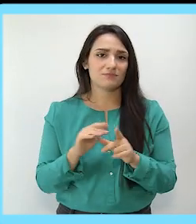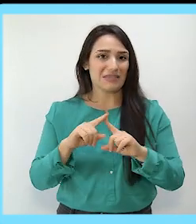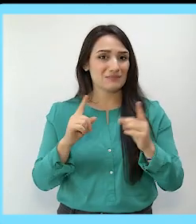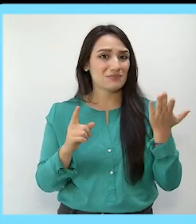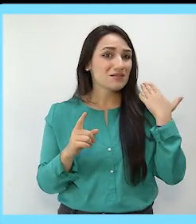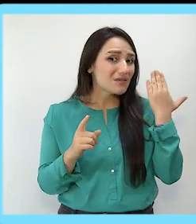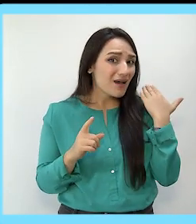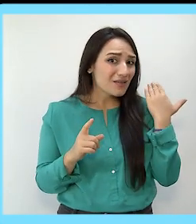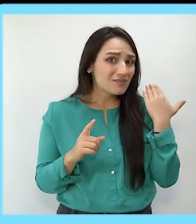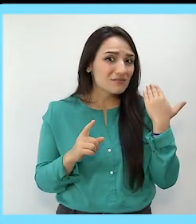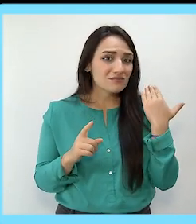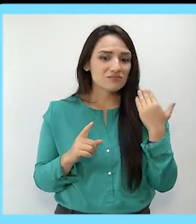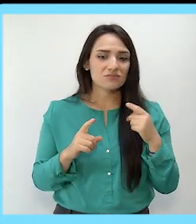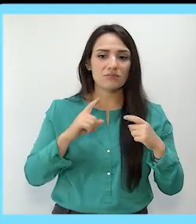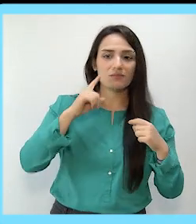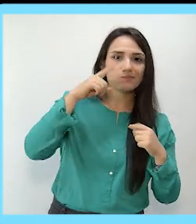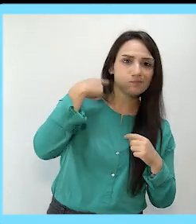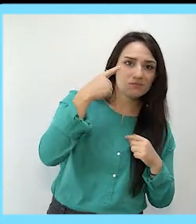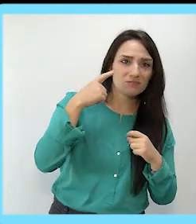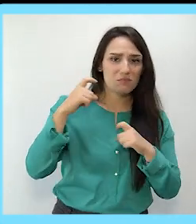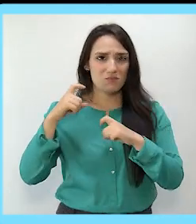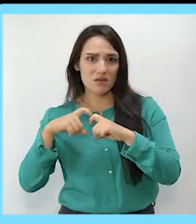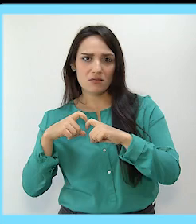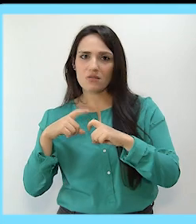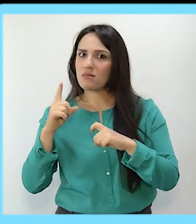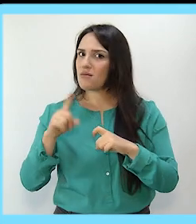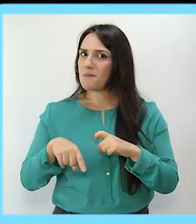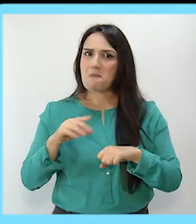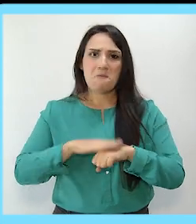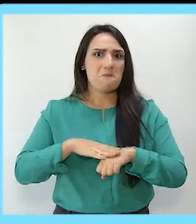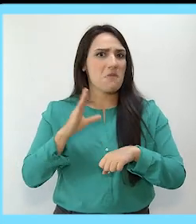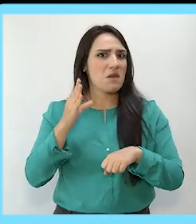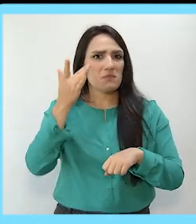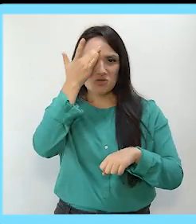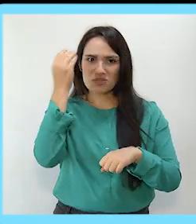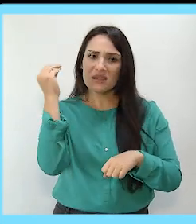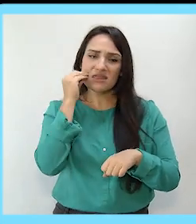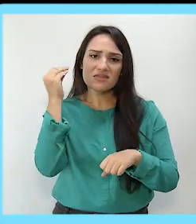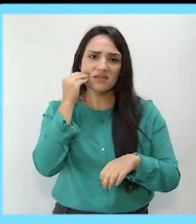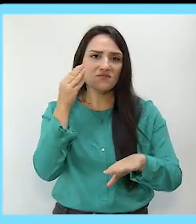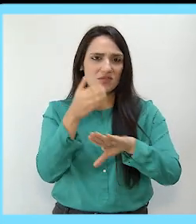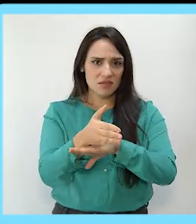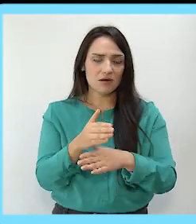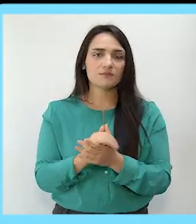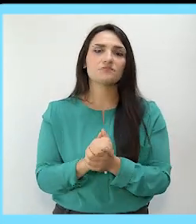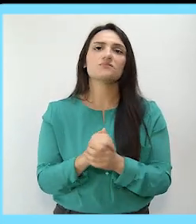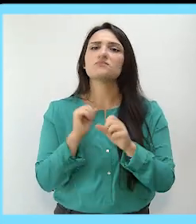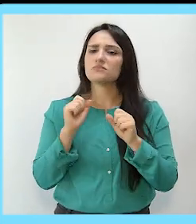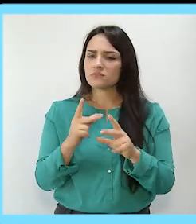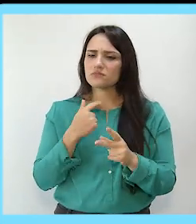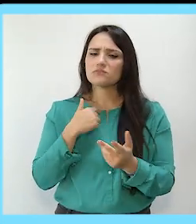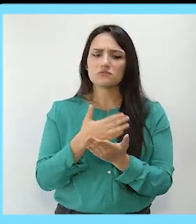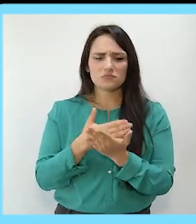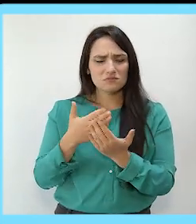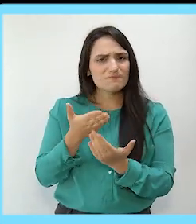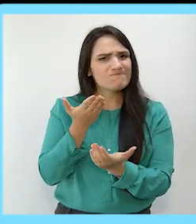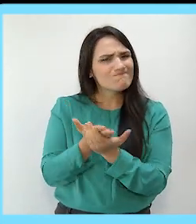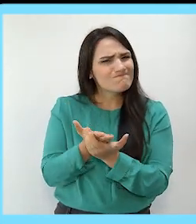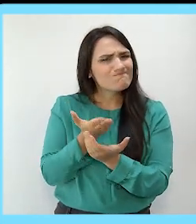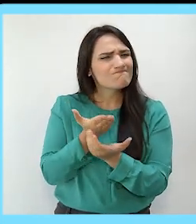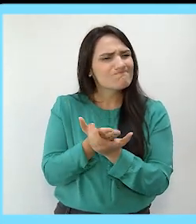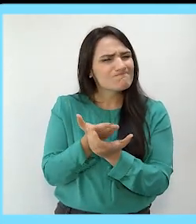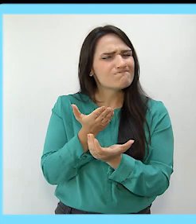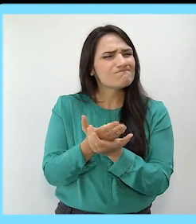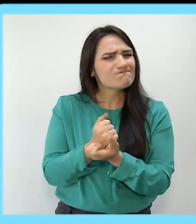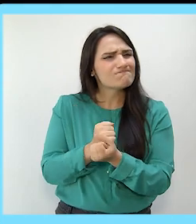E naquela época, direito e medicina eram os cursos mais concorridos. Então, desde a época do vestibular, eu passei a ser